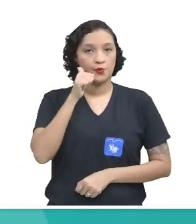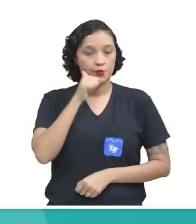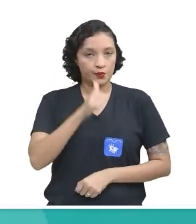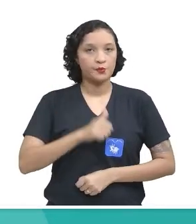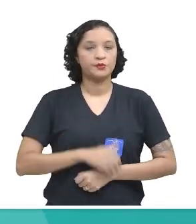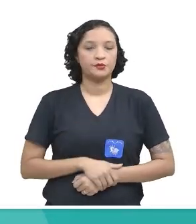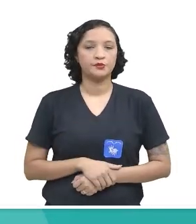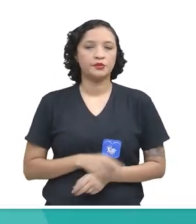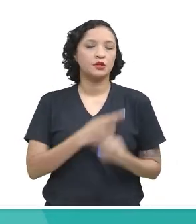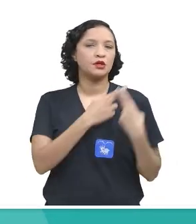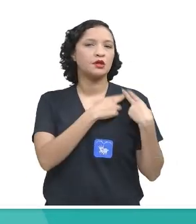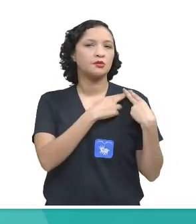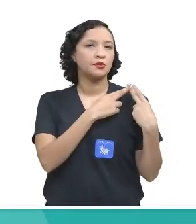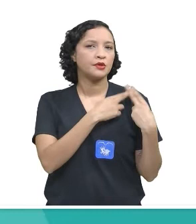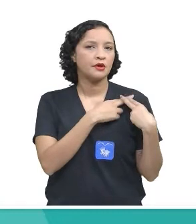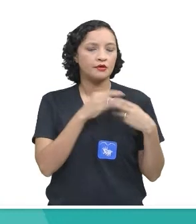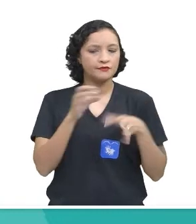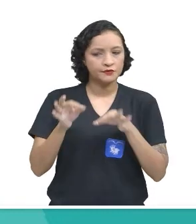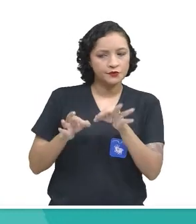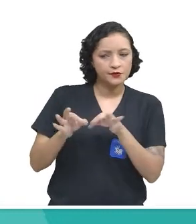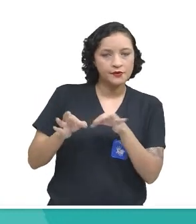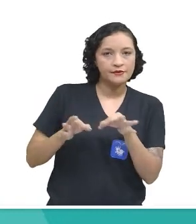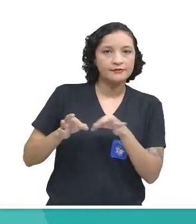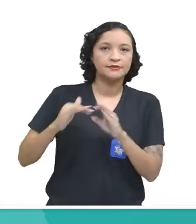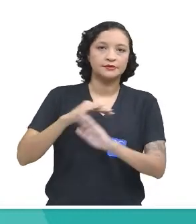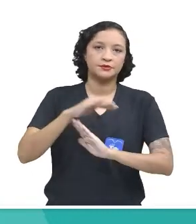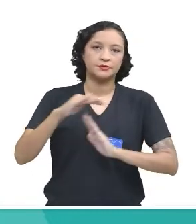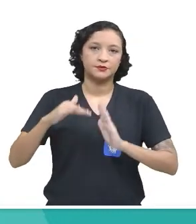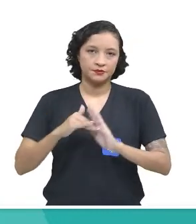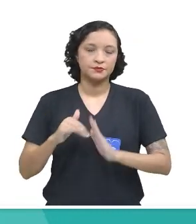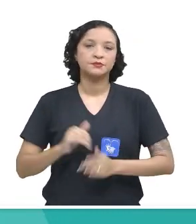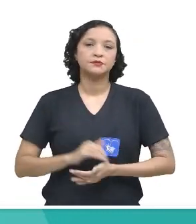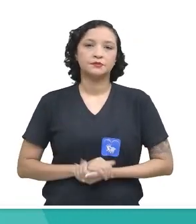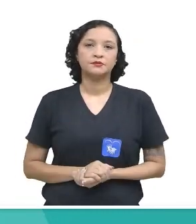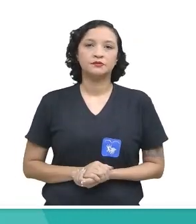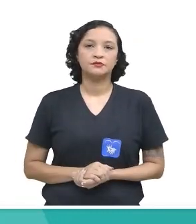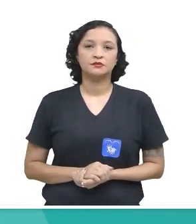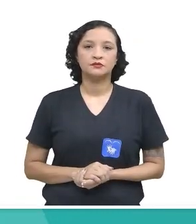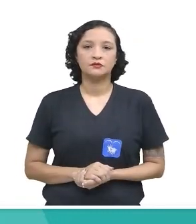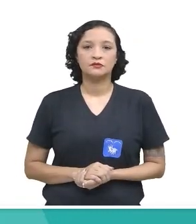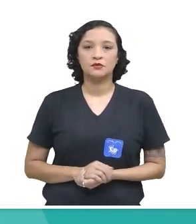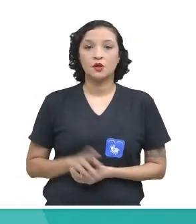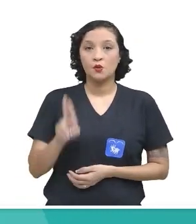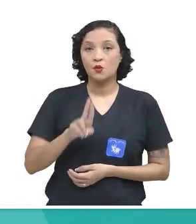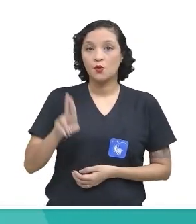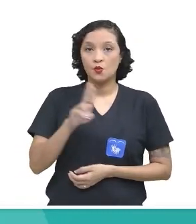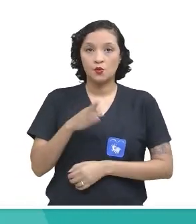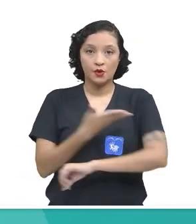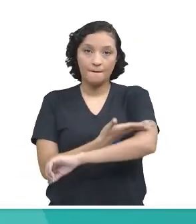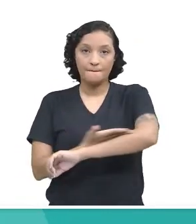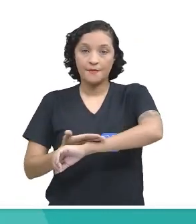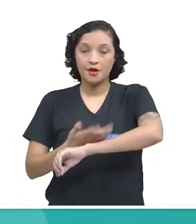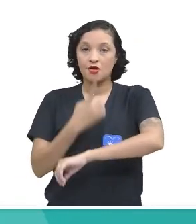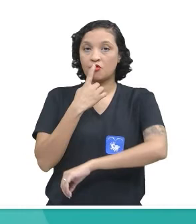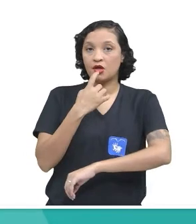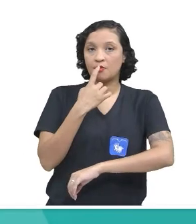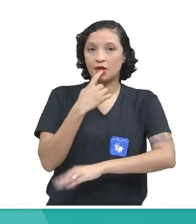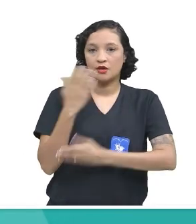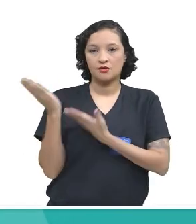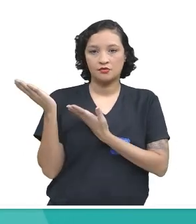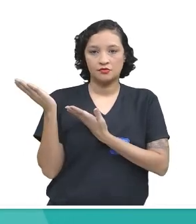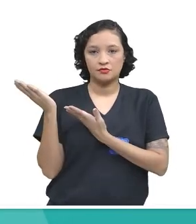a direção e a organização. Normalmente, elas utilizam essa roupa branca e vermelha, mas